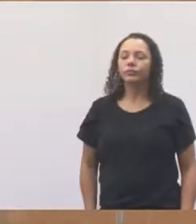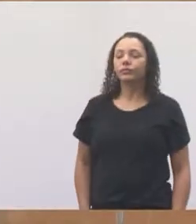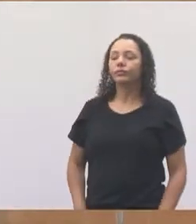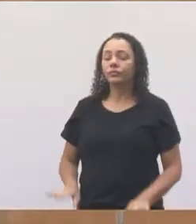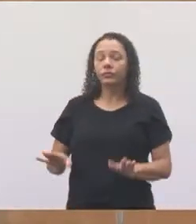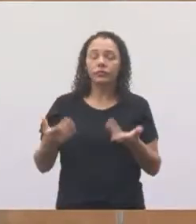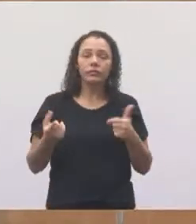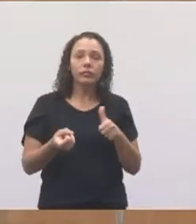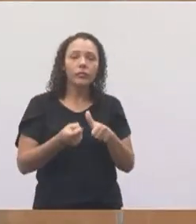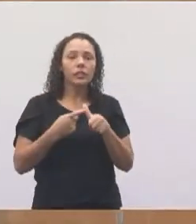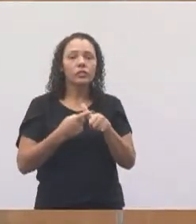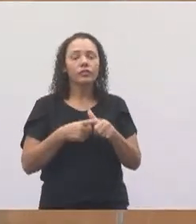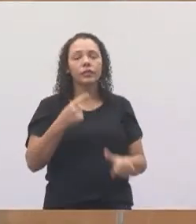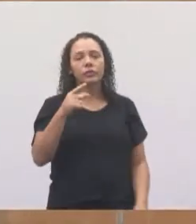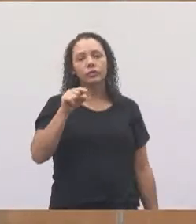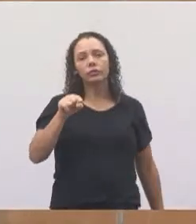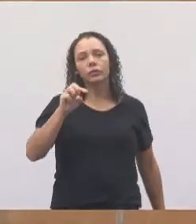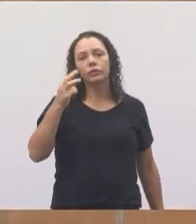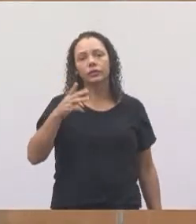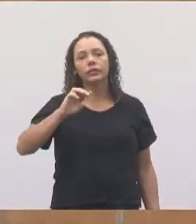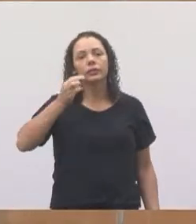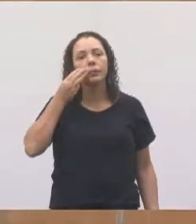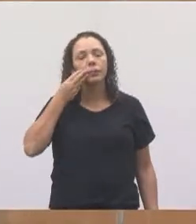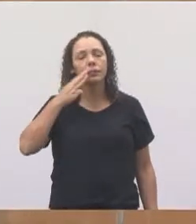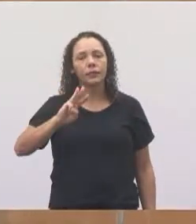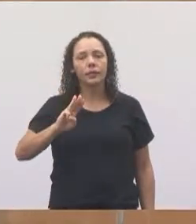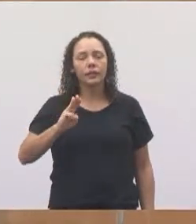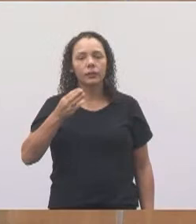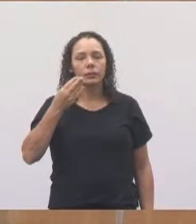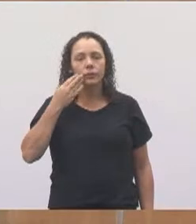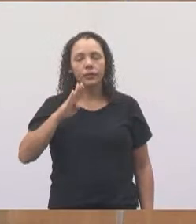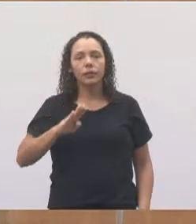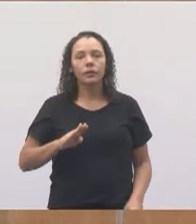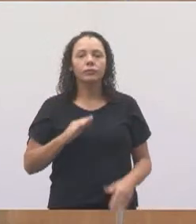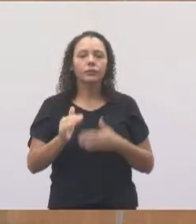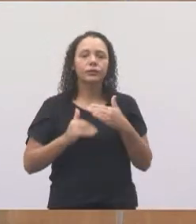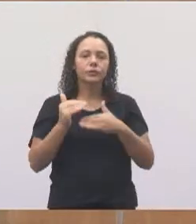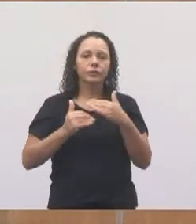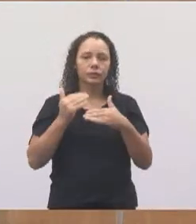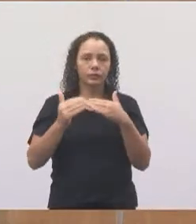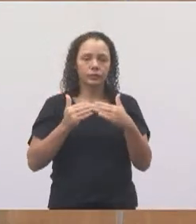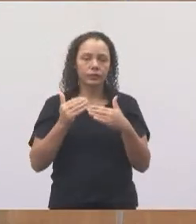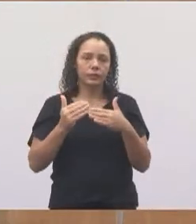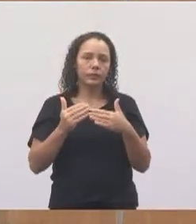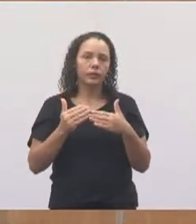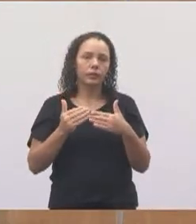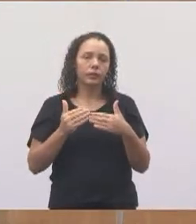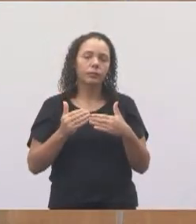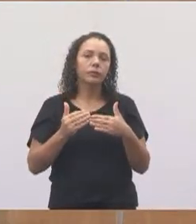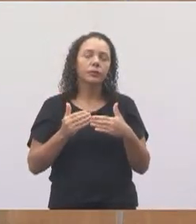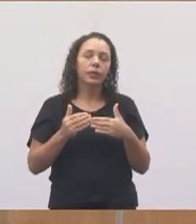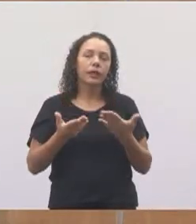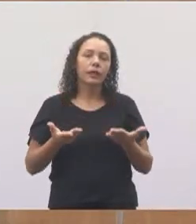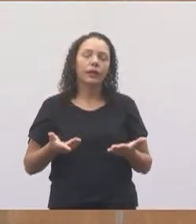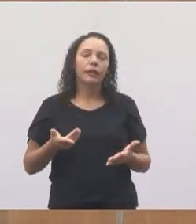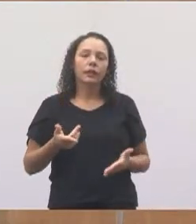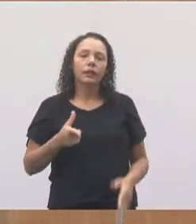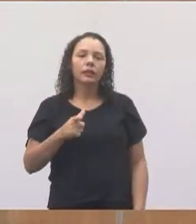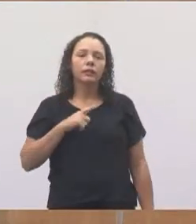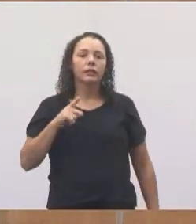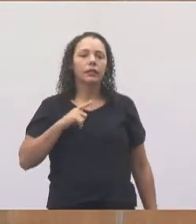de 1,3 bilhão, e que com o passar do tempo, obviamente teve o repasse depois